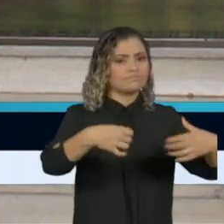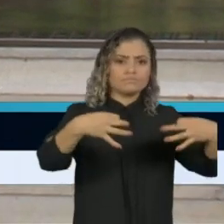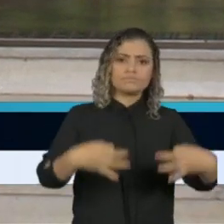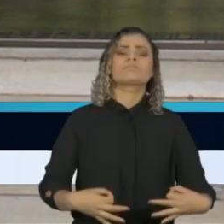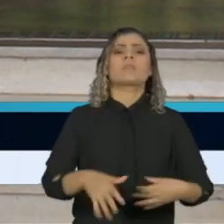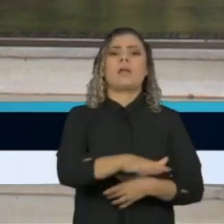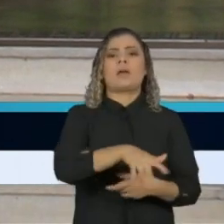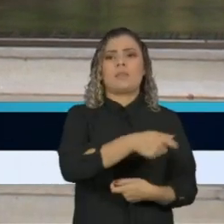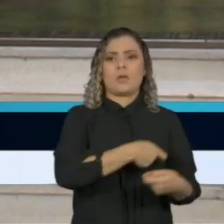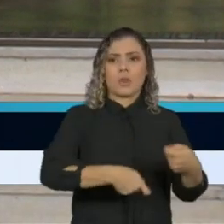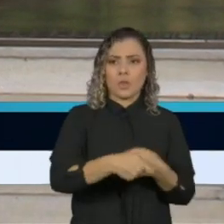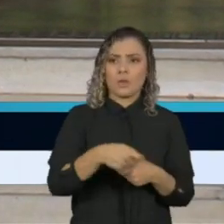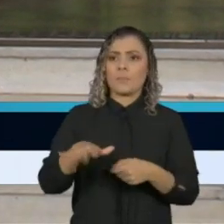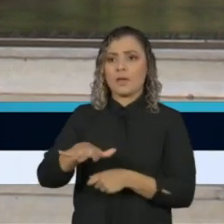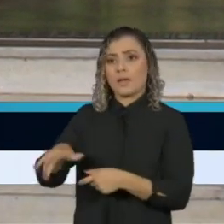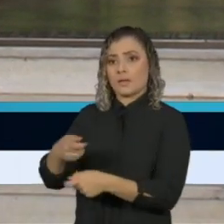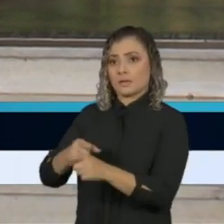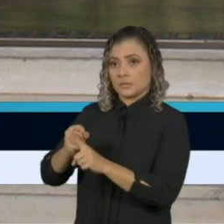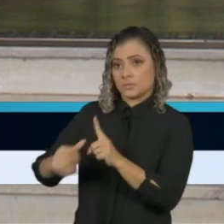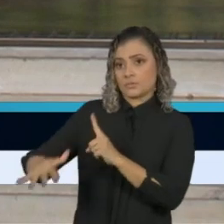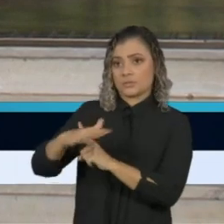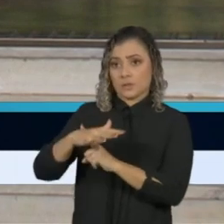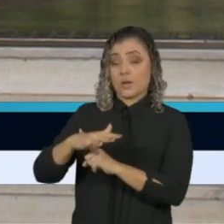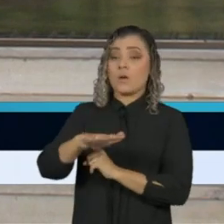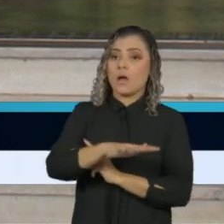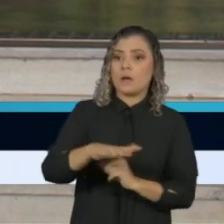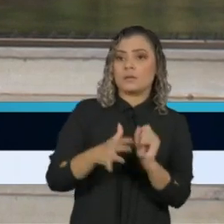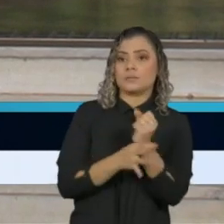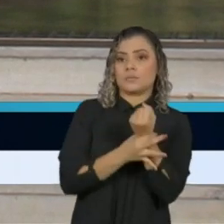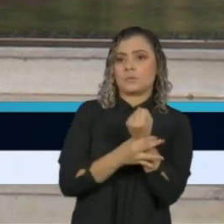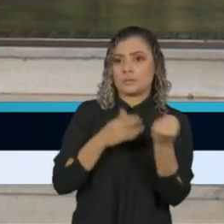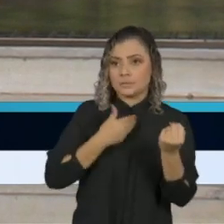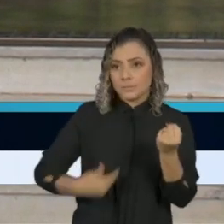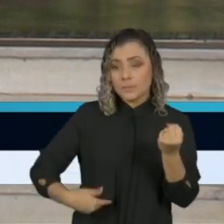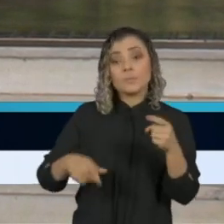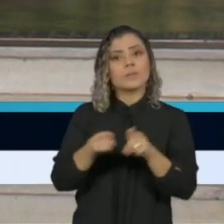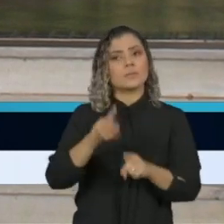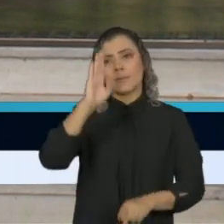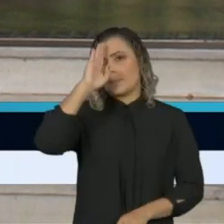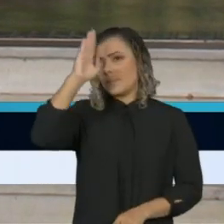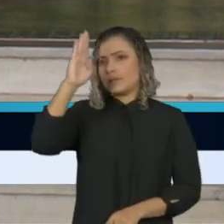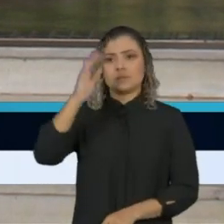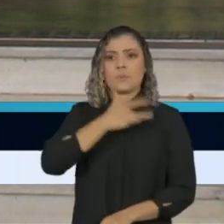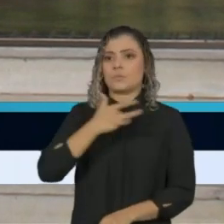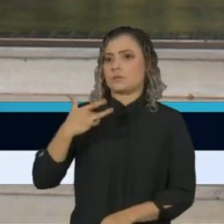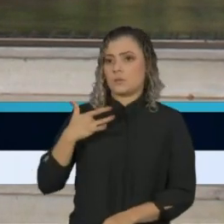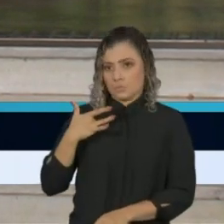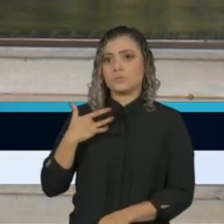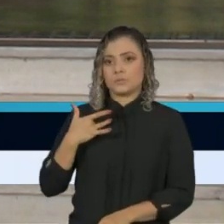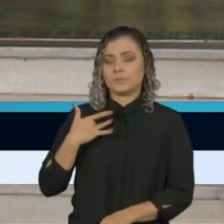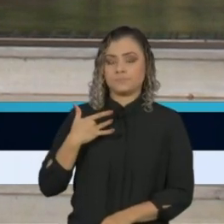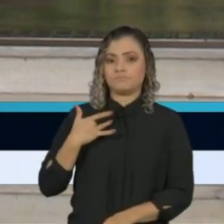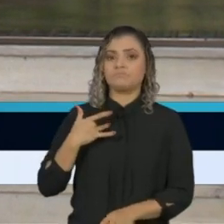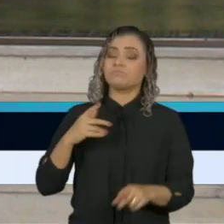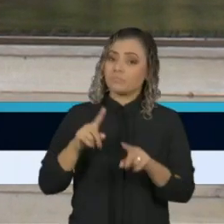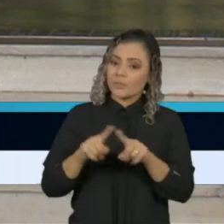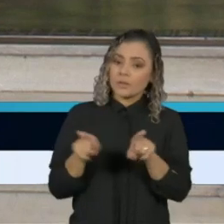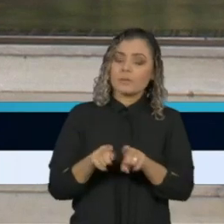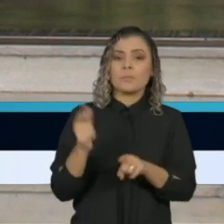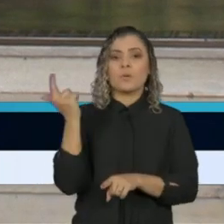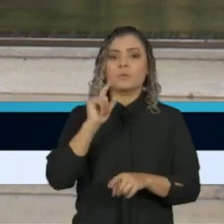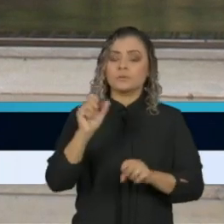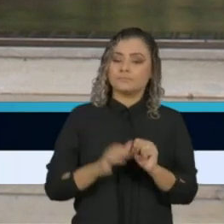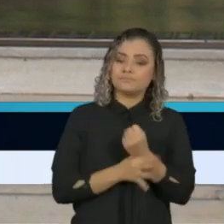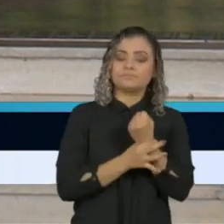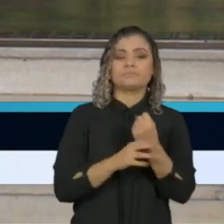plano econômico, no plano social, no plano da segurança pública e, sobretudo, no plano da saúde, para garantir